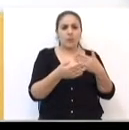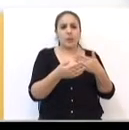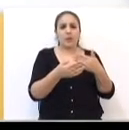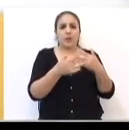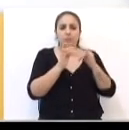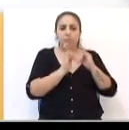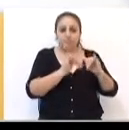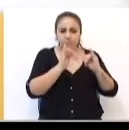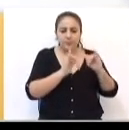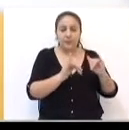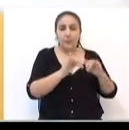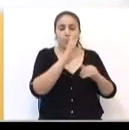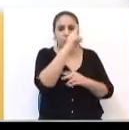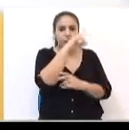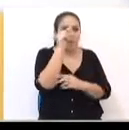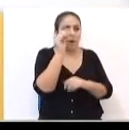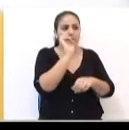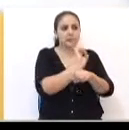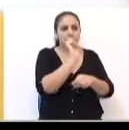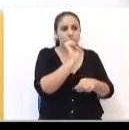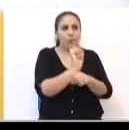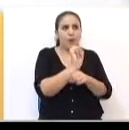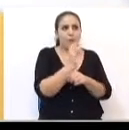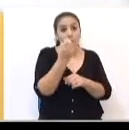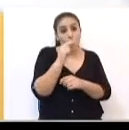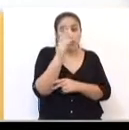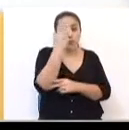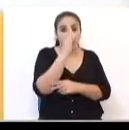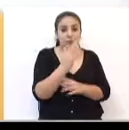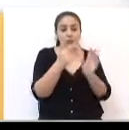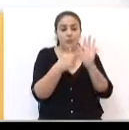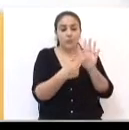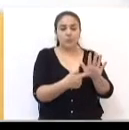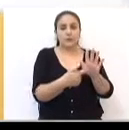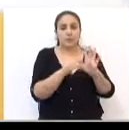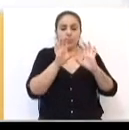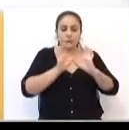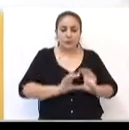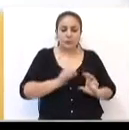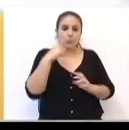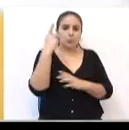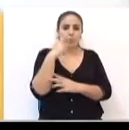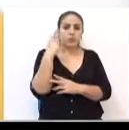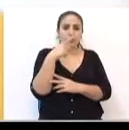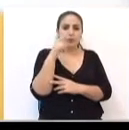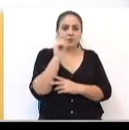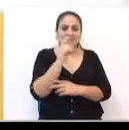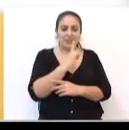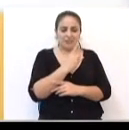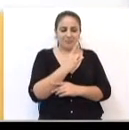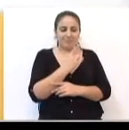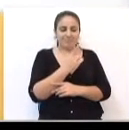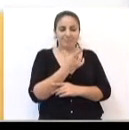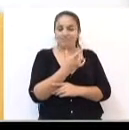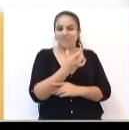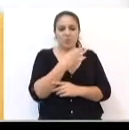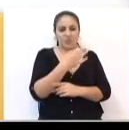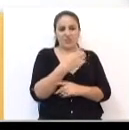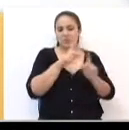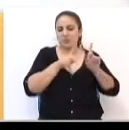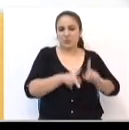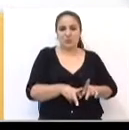municipal, estadual ou mesmo do cenário nacional irá expor, o comportamento dos políticos está detestável.